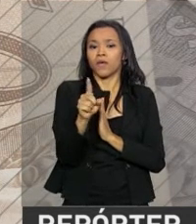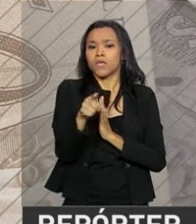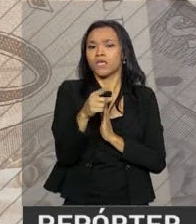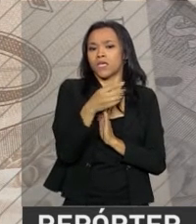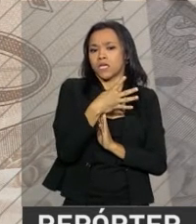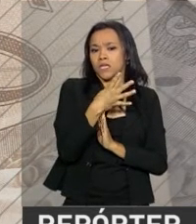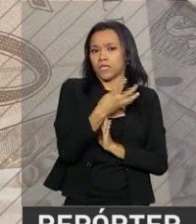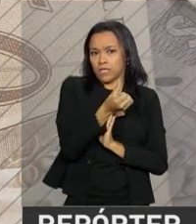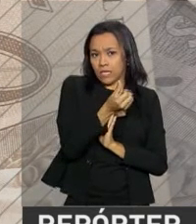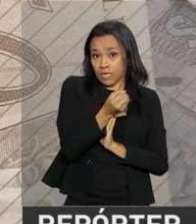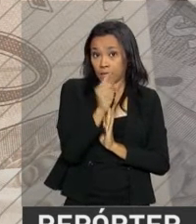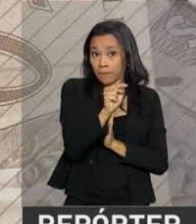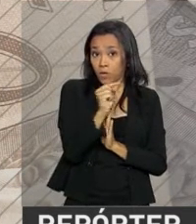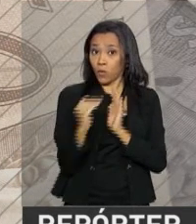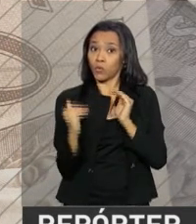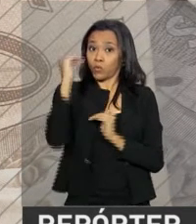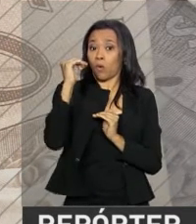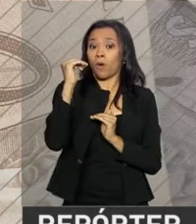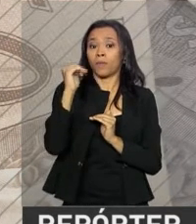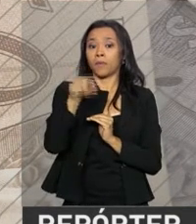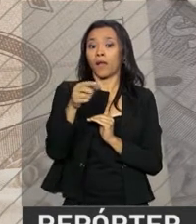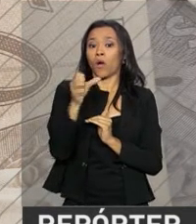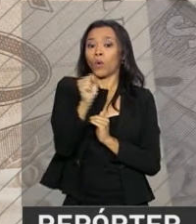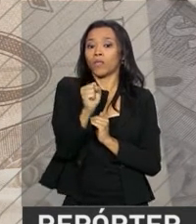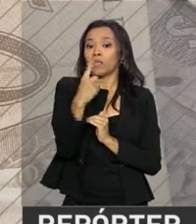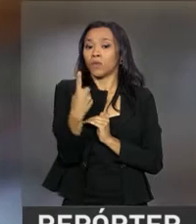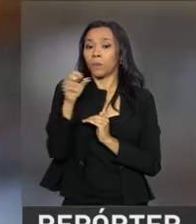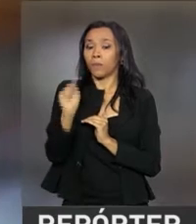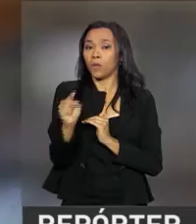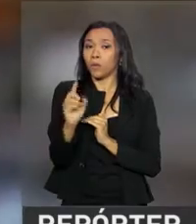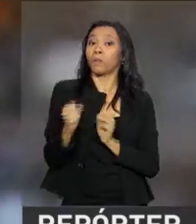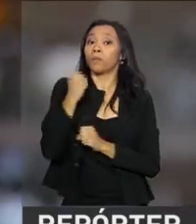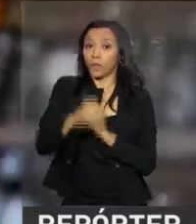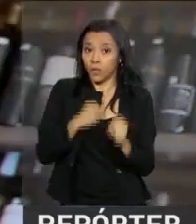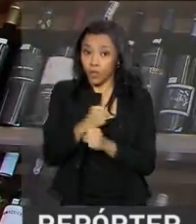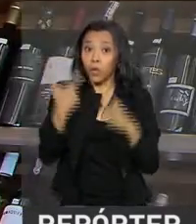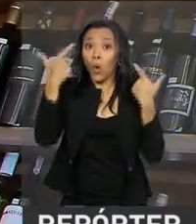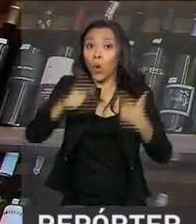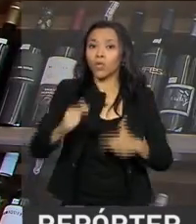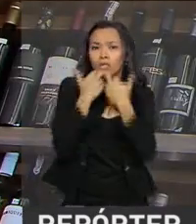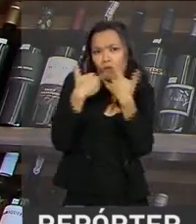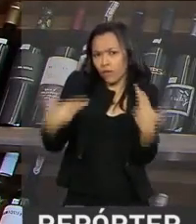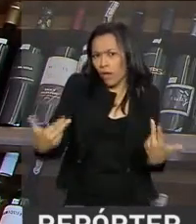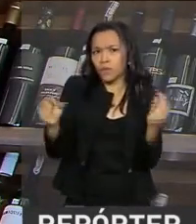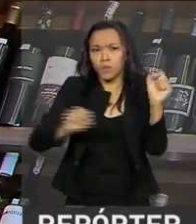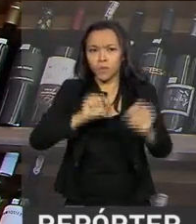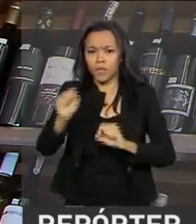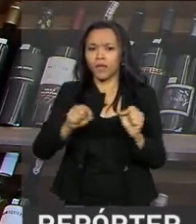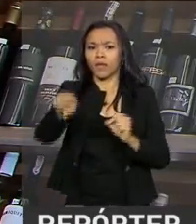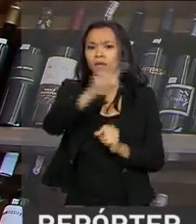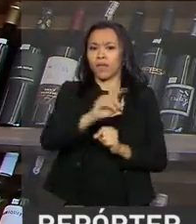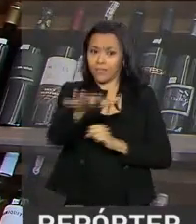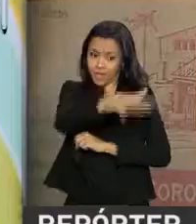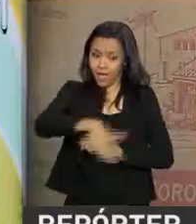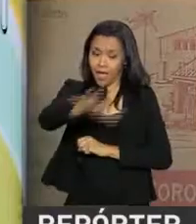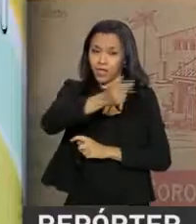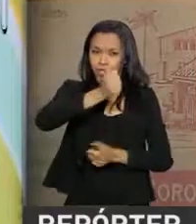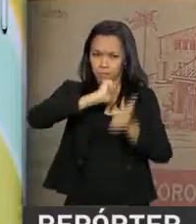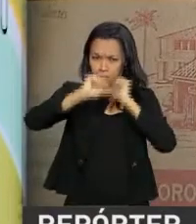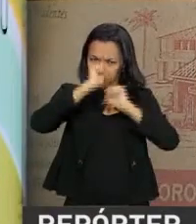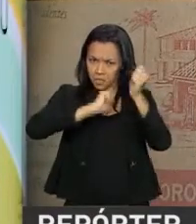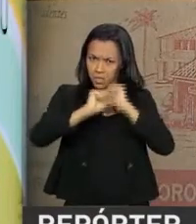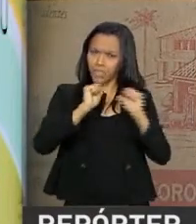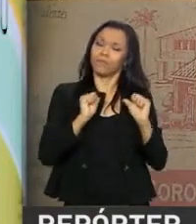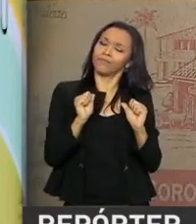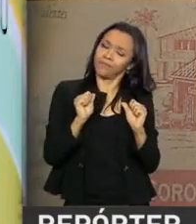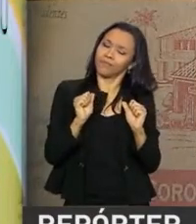de R$ 60.000 para R$ 81.000 por ano. Outra novidade é que os pequenos negócios do setor de bebidas também vão